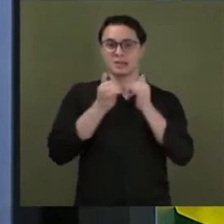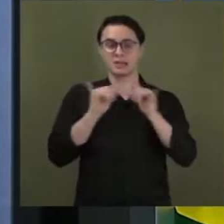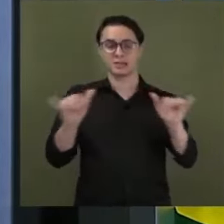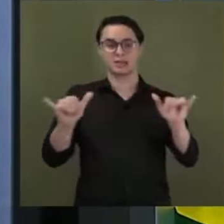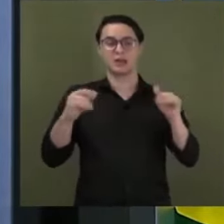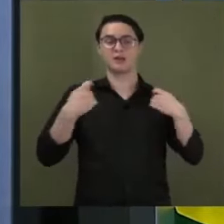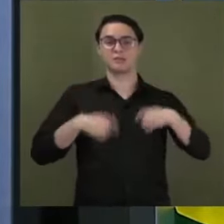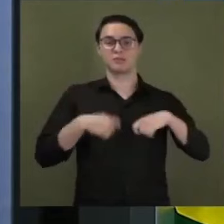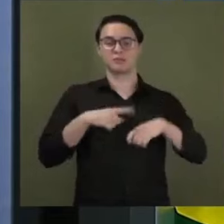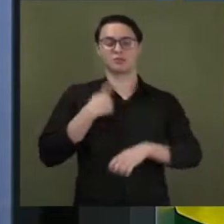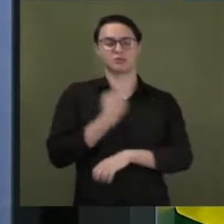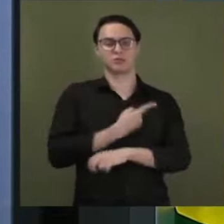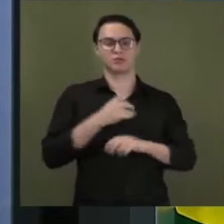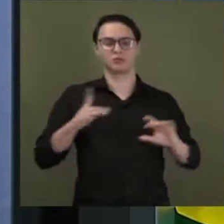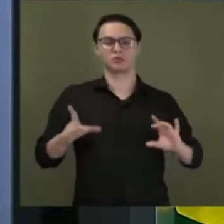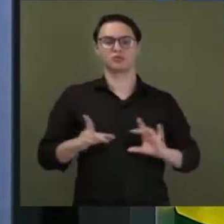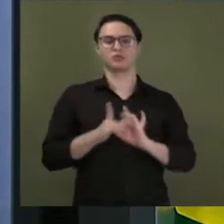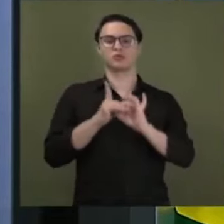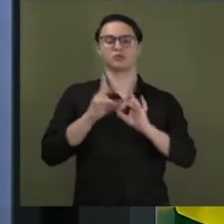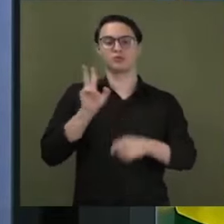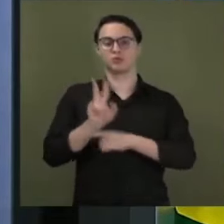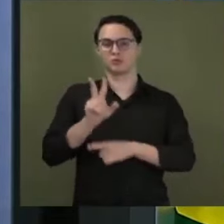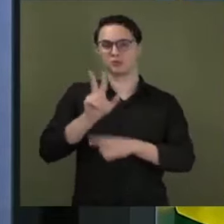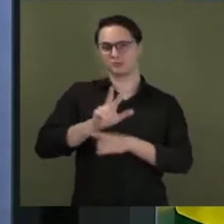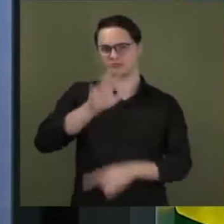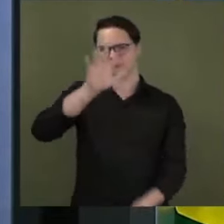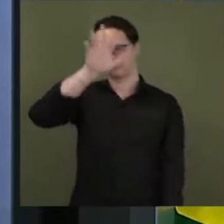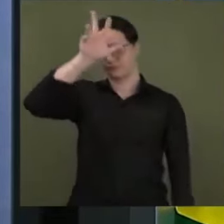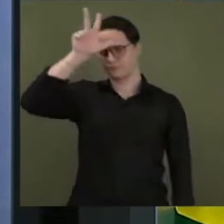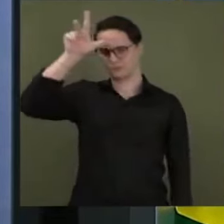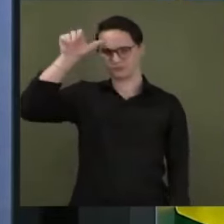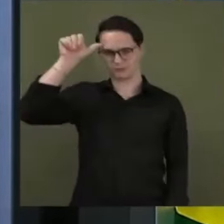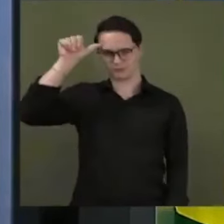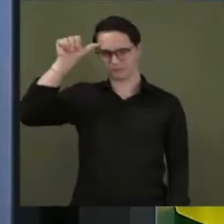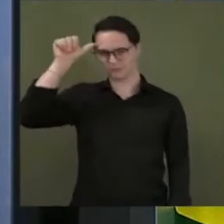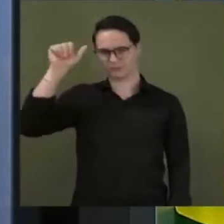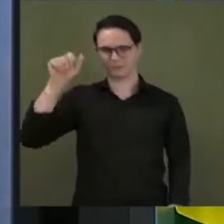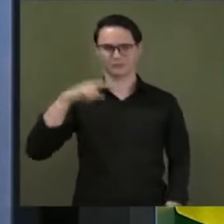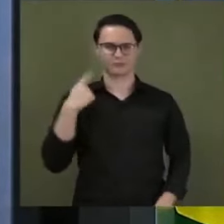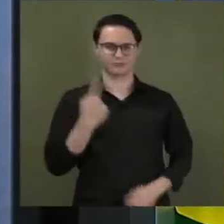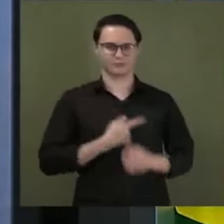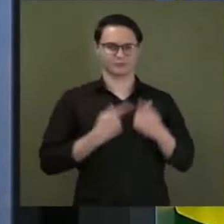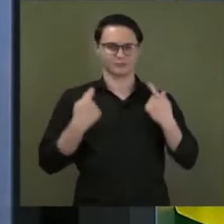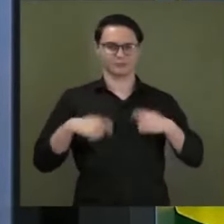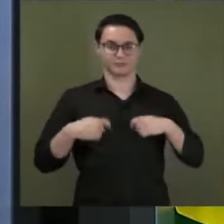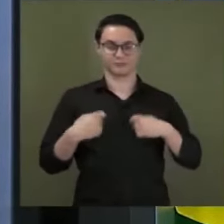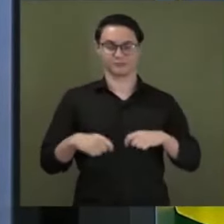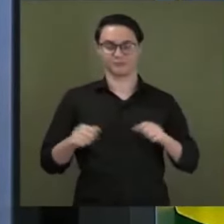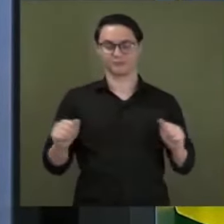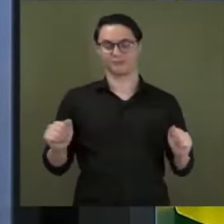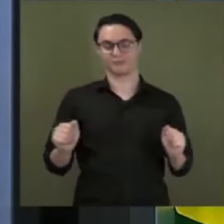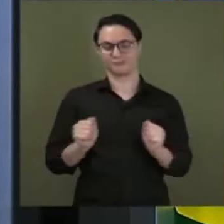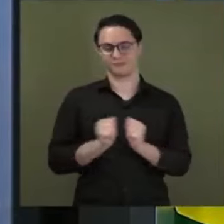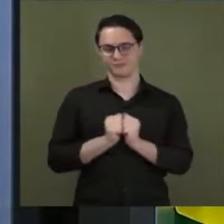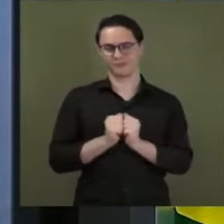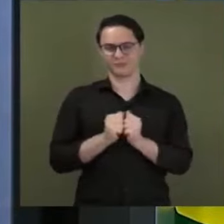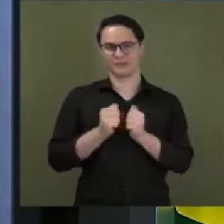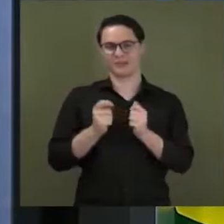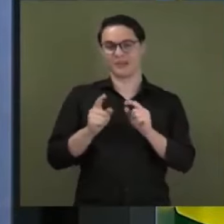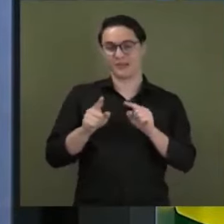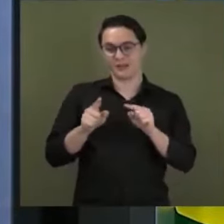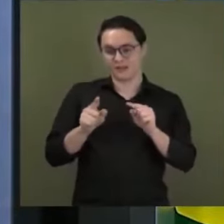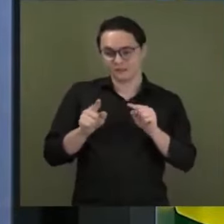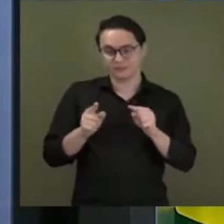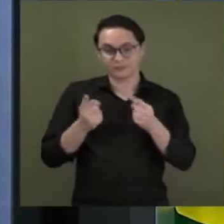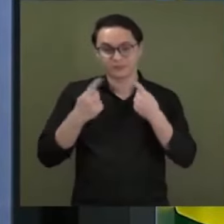precisamos juntos preservarmos a Amazônia com com os países da Amazônia nós precisamos juntos enfrentar o problema